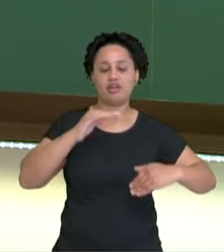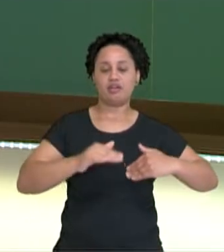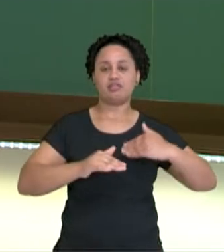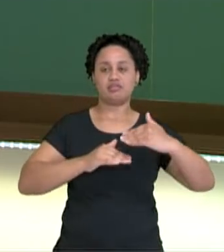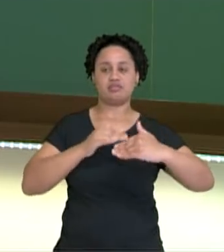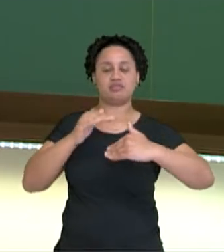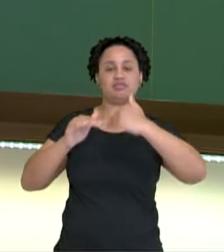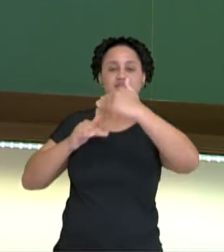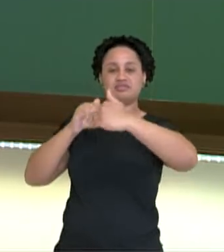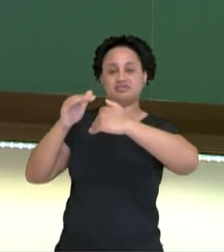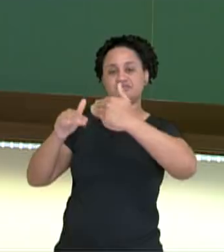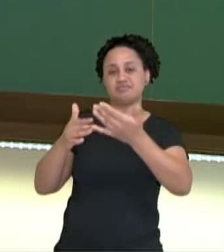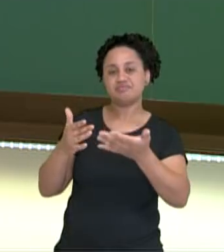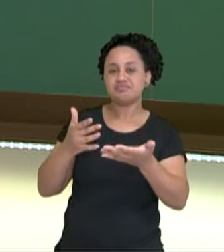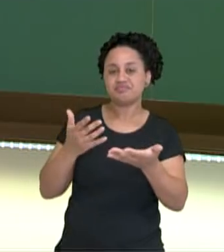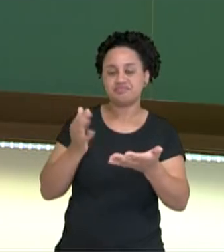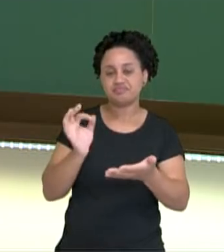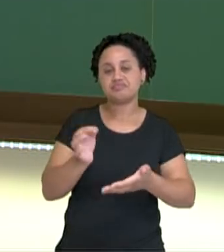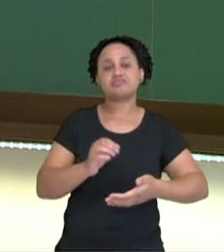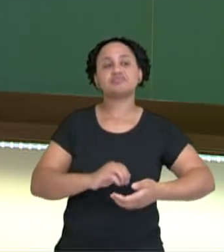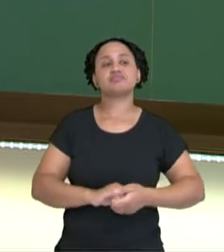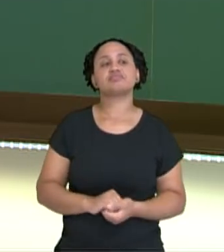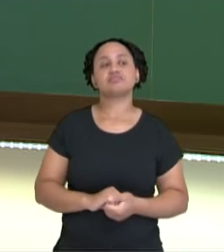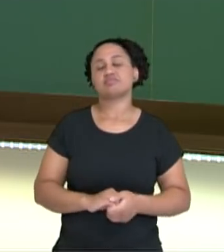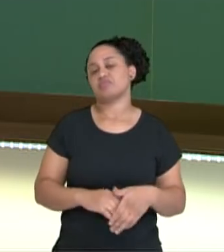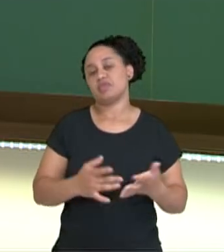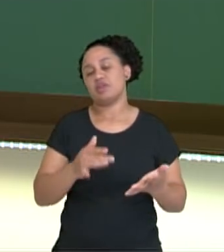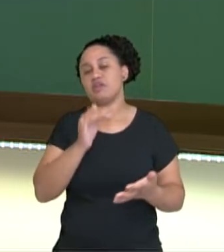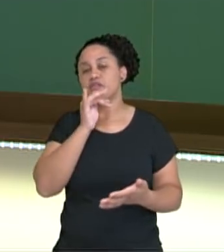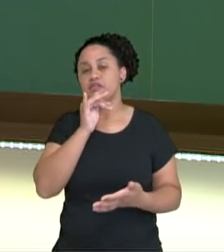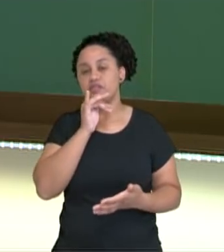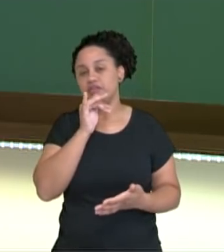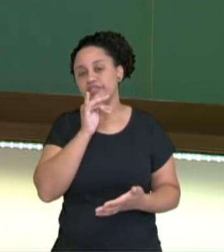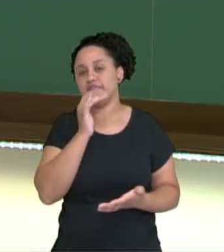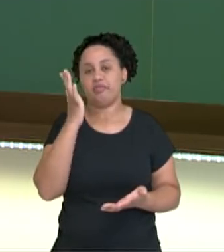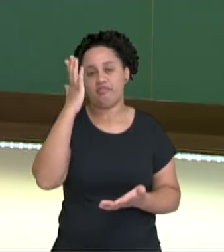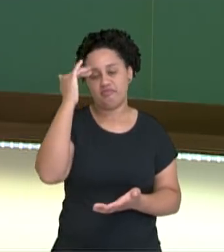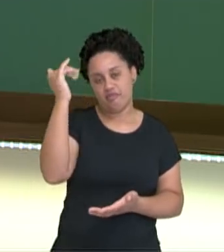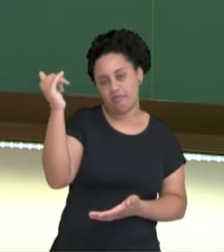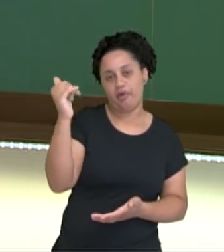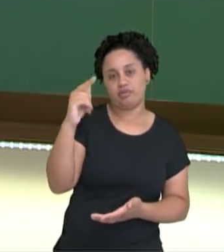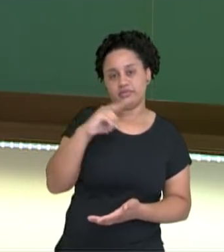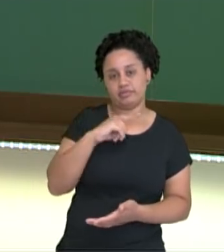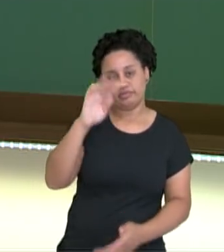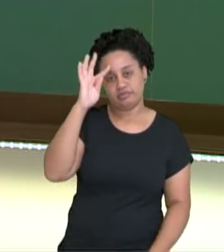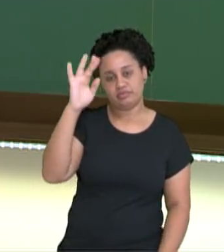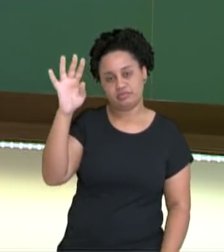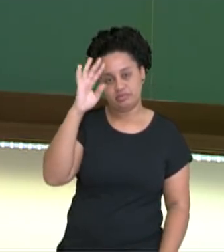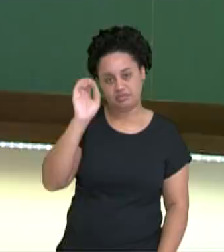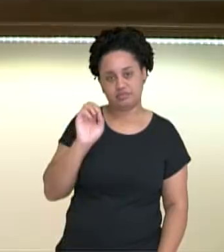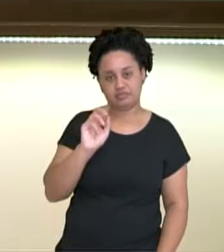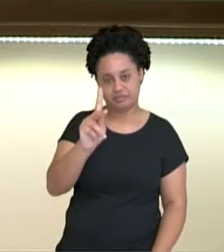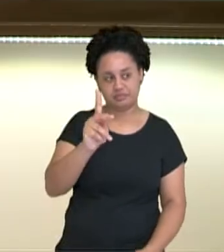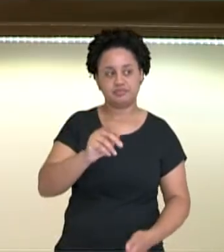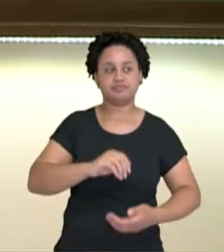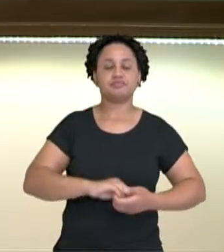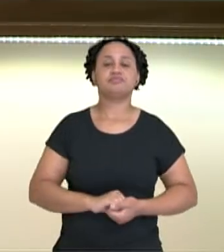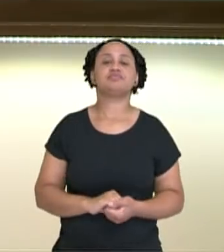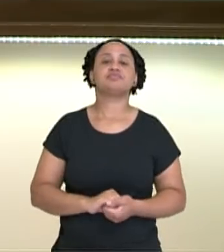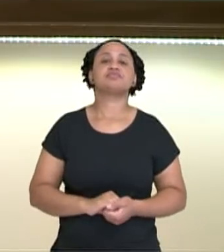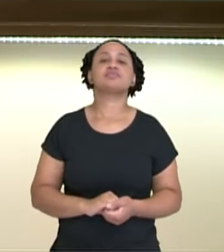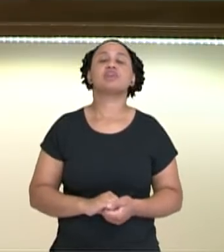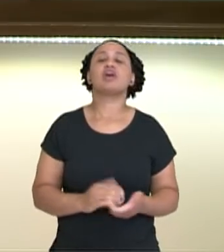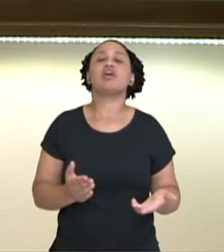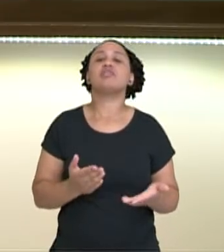evolução das espécies, né? Então, é um exemplo bastante clássico do que é uma teoria. Beleza?